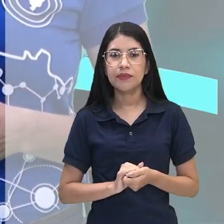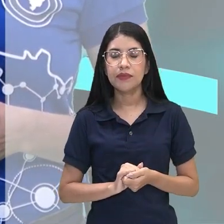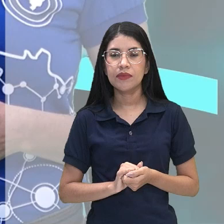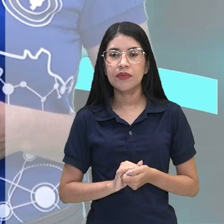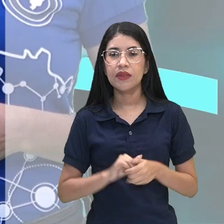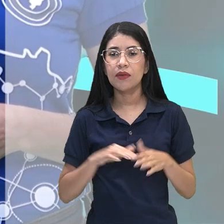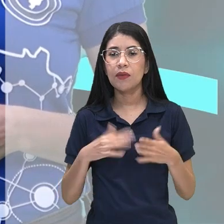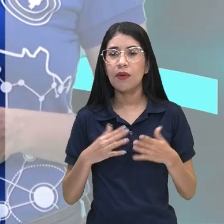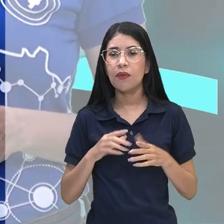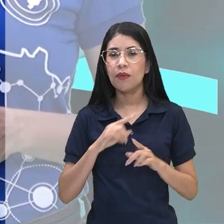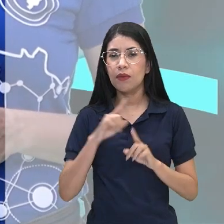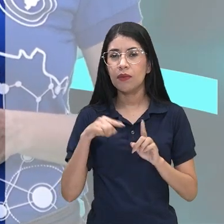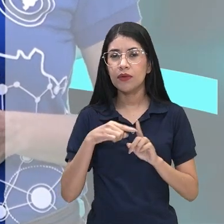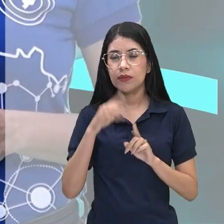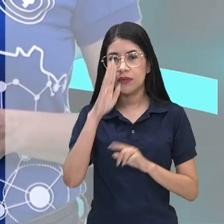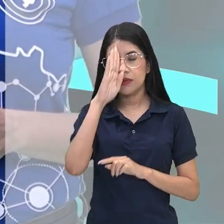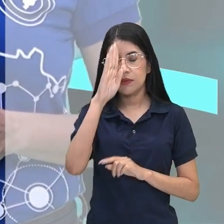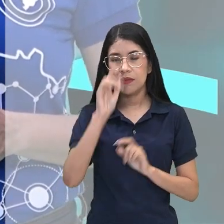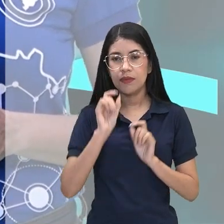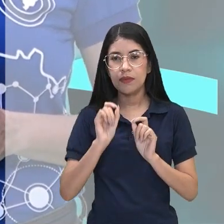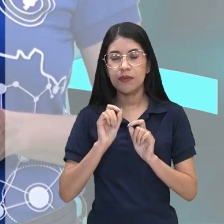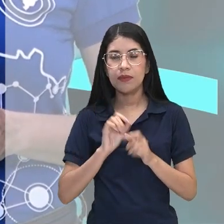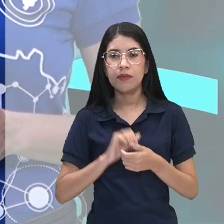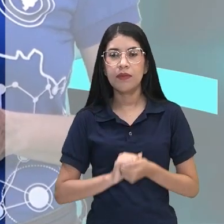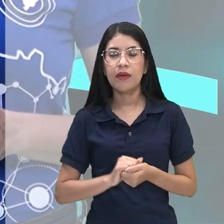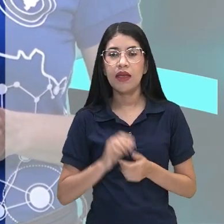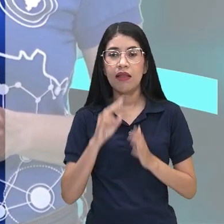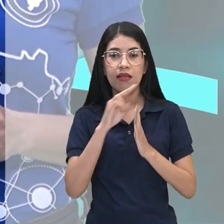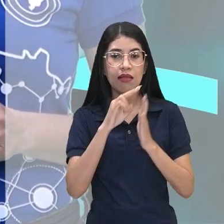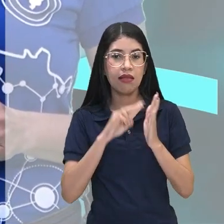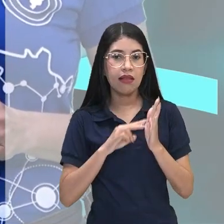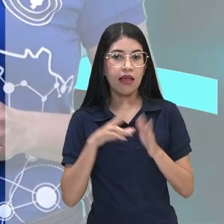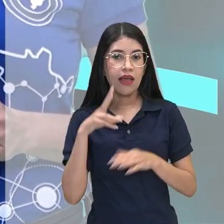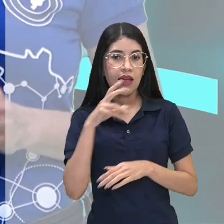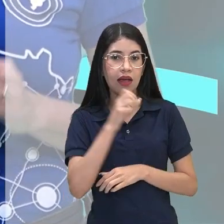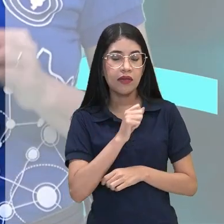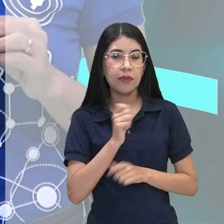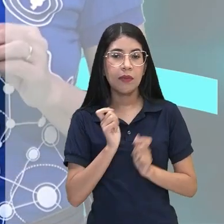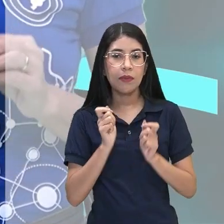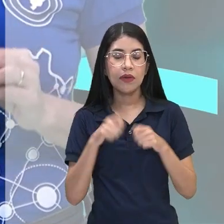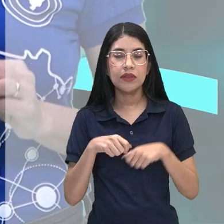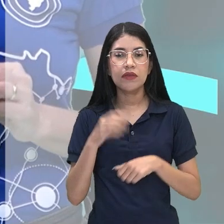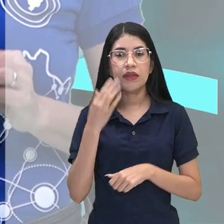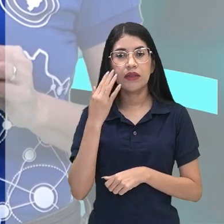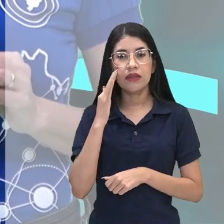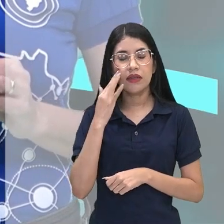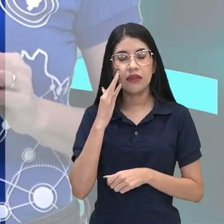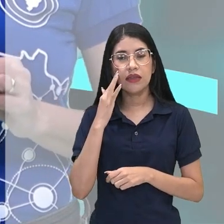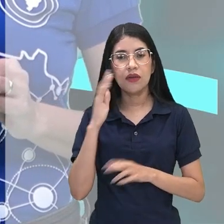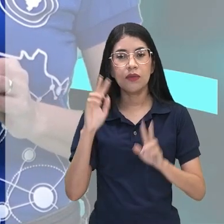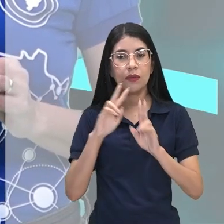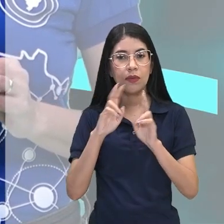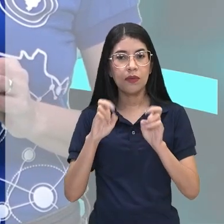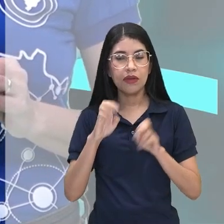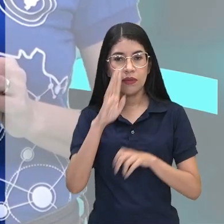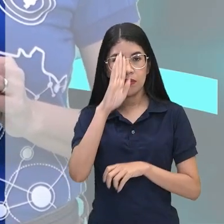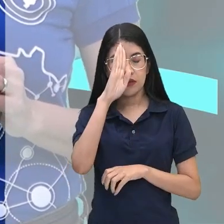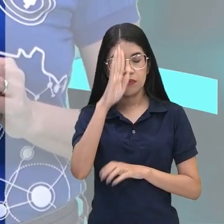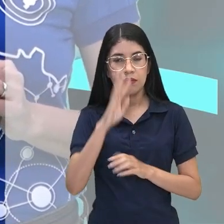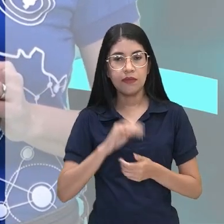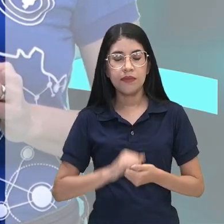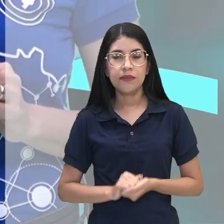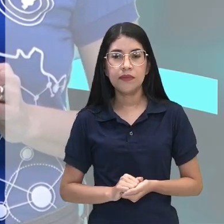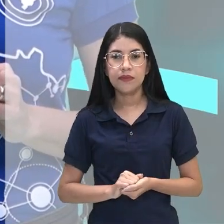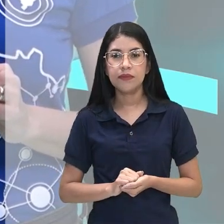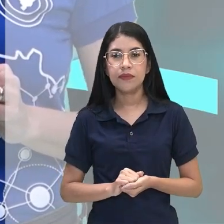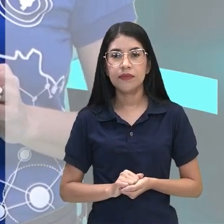principal aqui, ó, do skimming? Que é uma leitura rápida para obter o quê? A ideia principal de um texto.